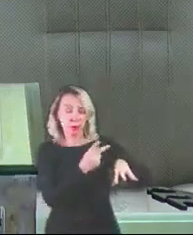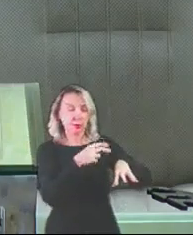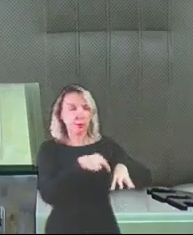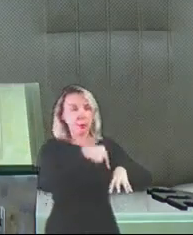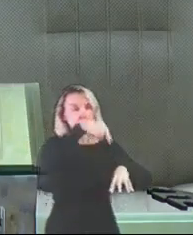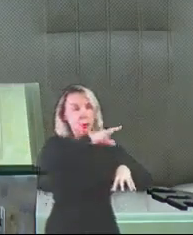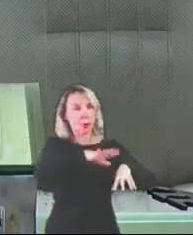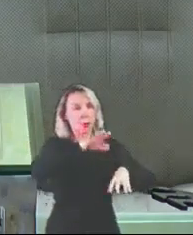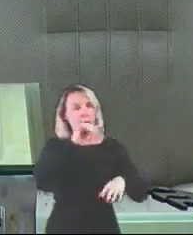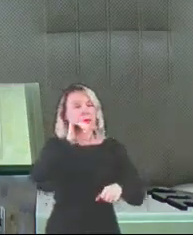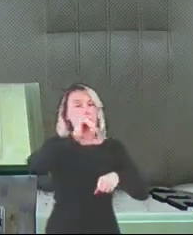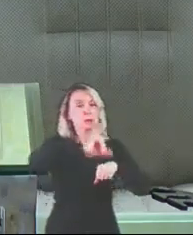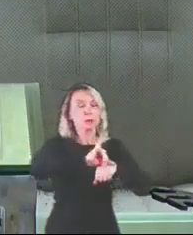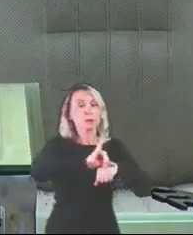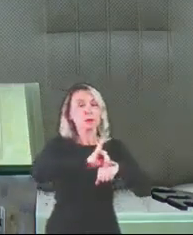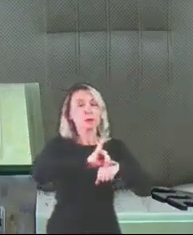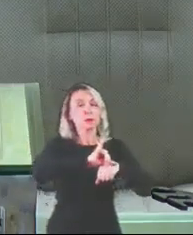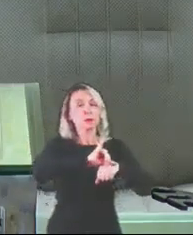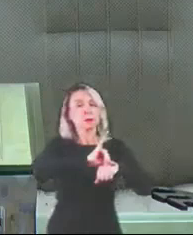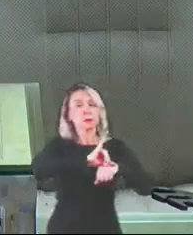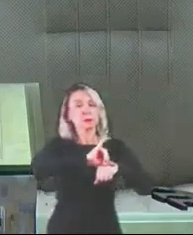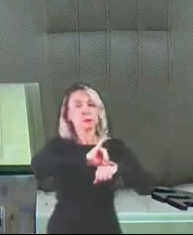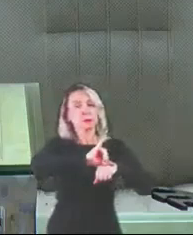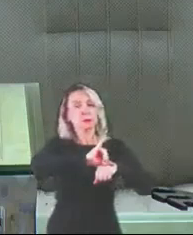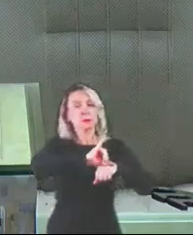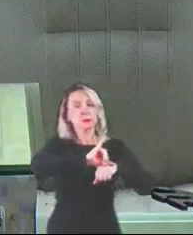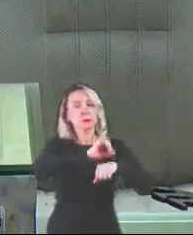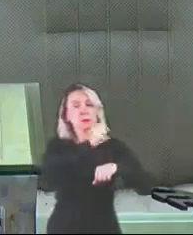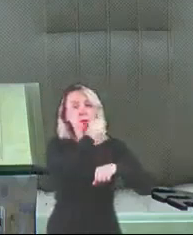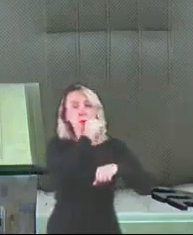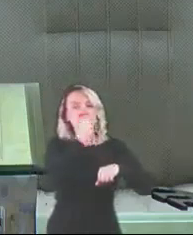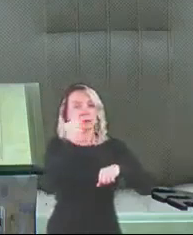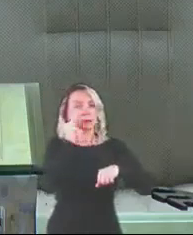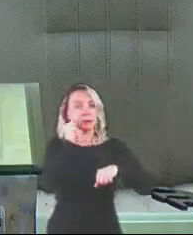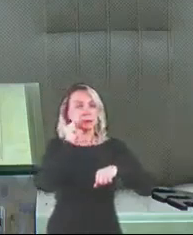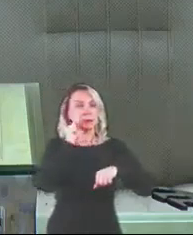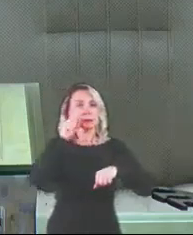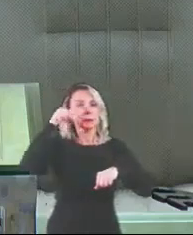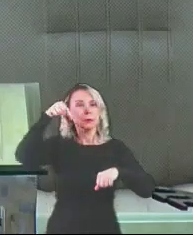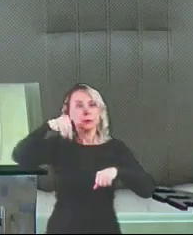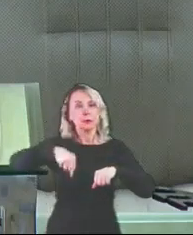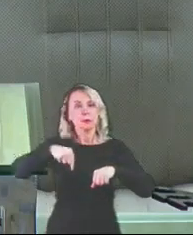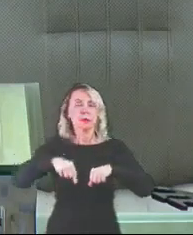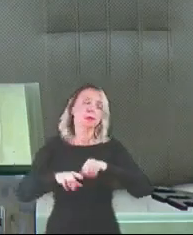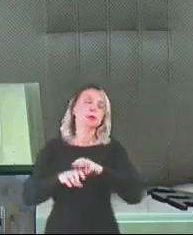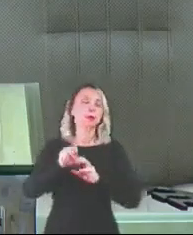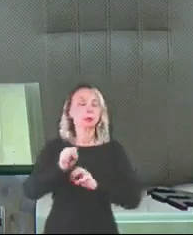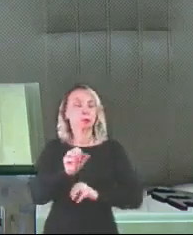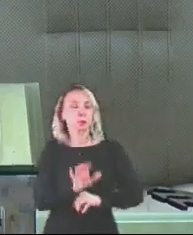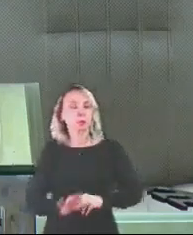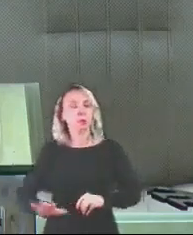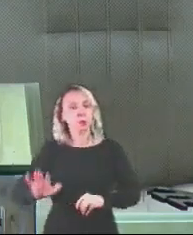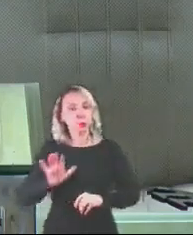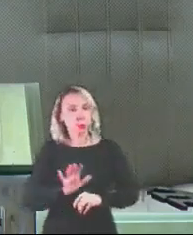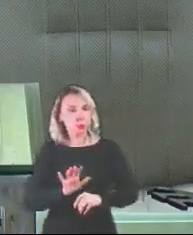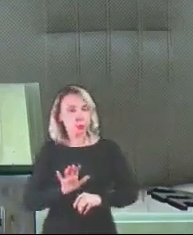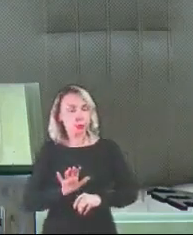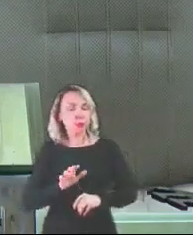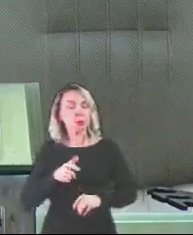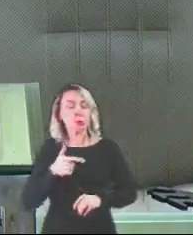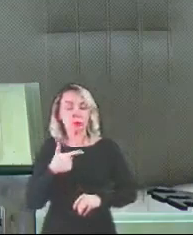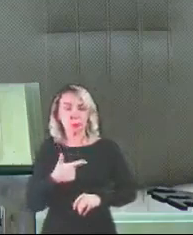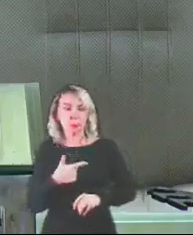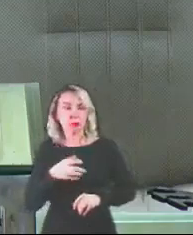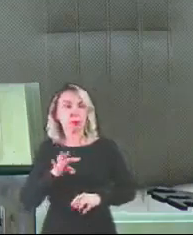Jerusalém, e 2 tribos foram para o sul, capital Judá. Por incrível que pareça, nenhum rei